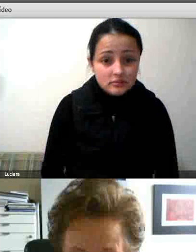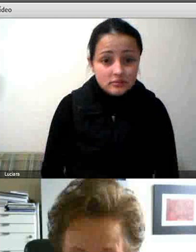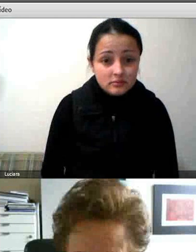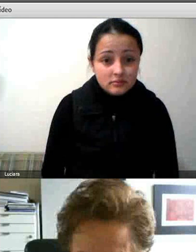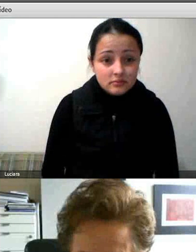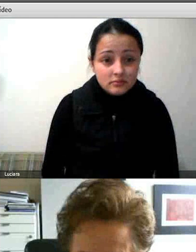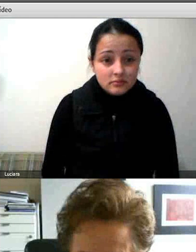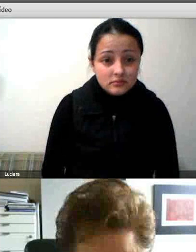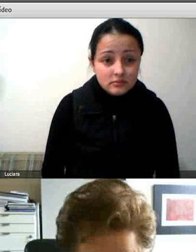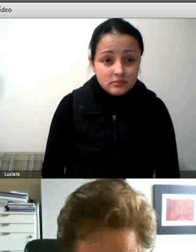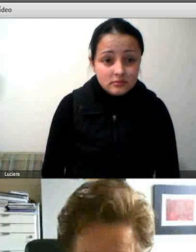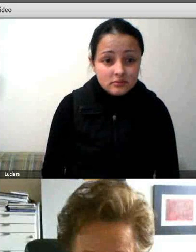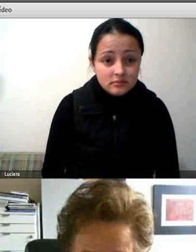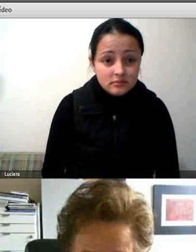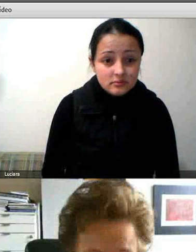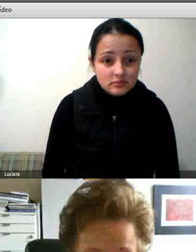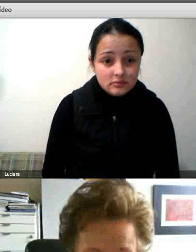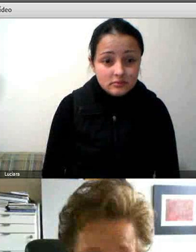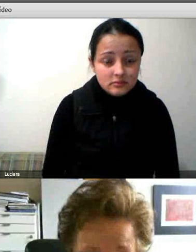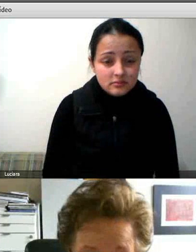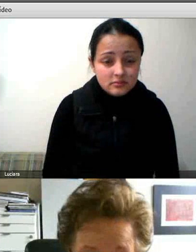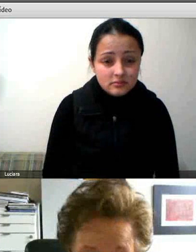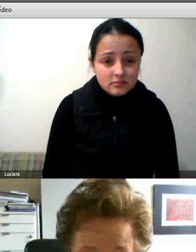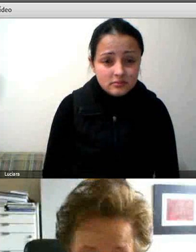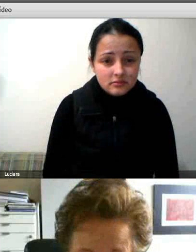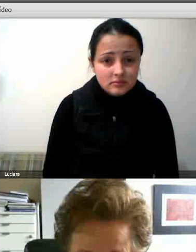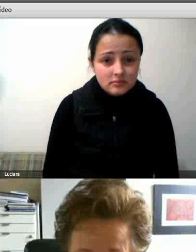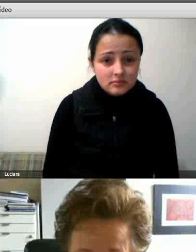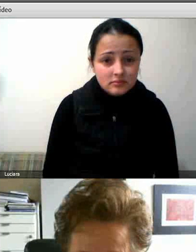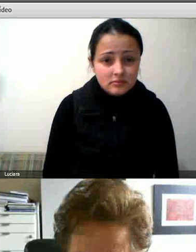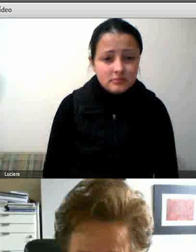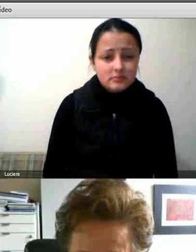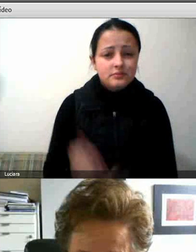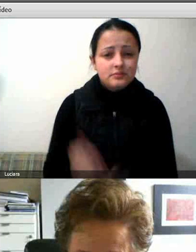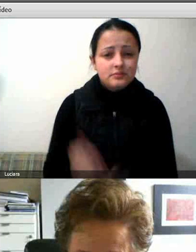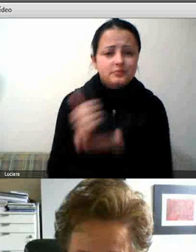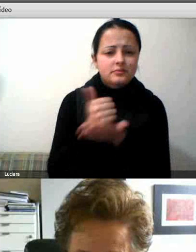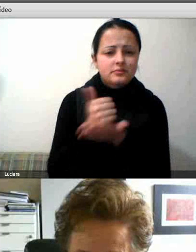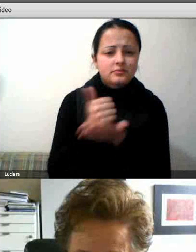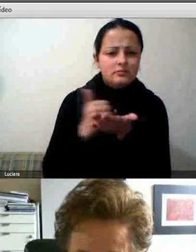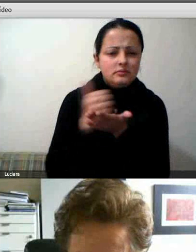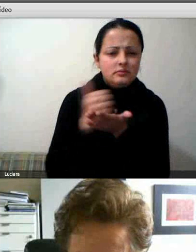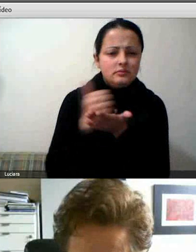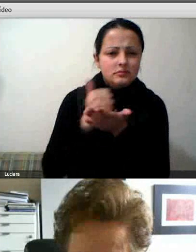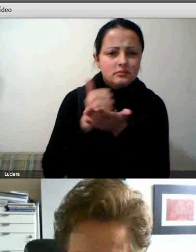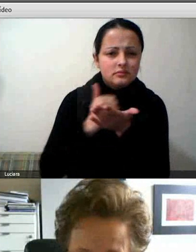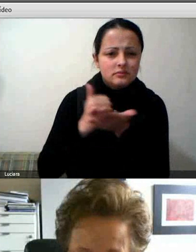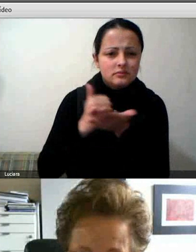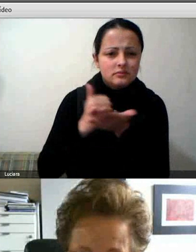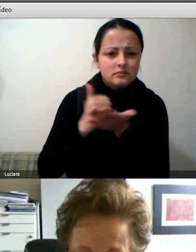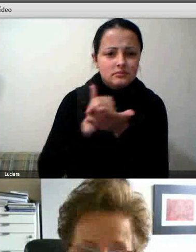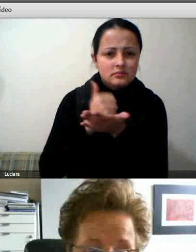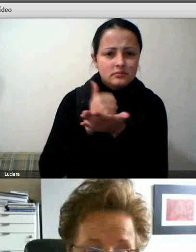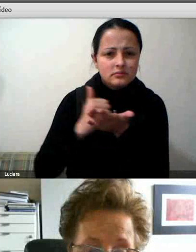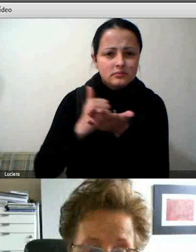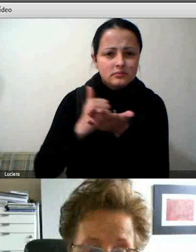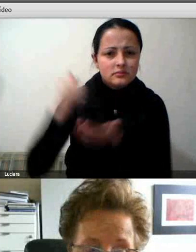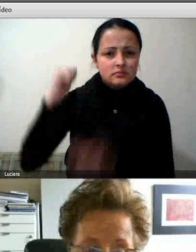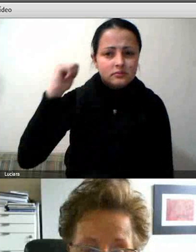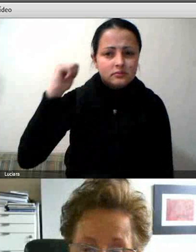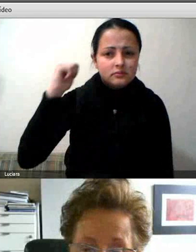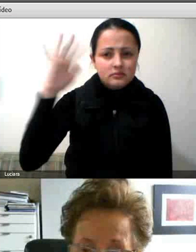Não ouve? Posso falar mais alto? Agora estão ouvindo? Pode?